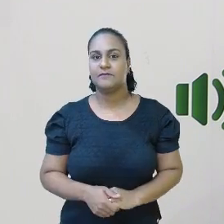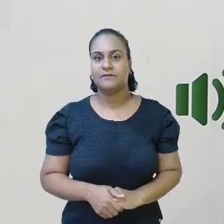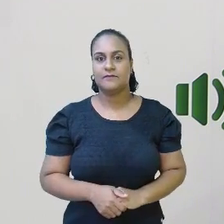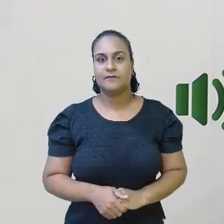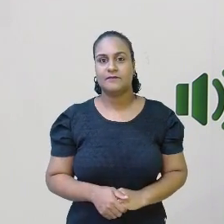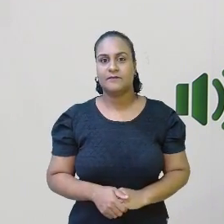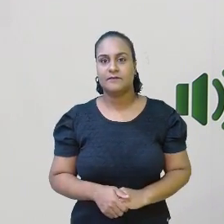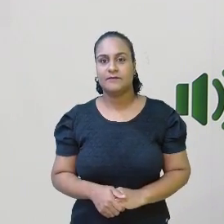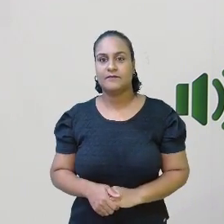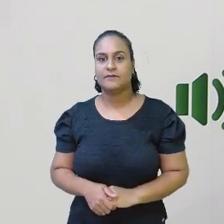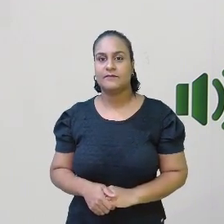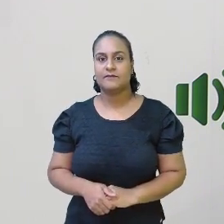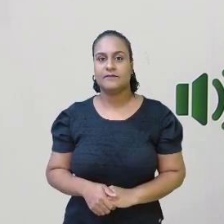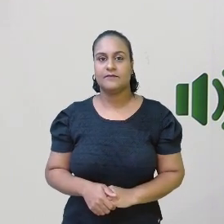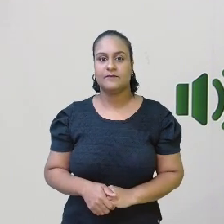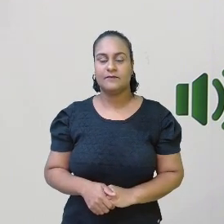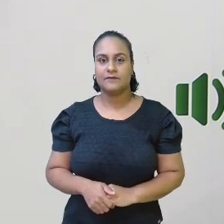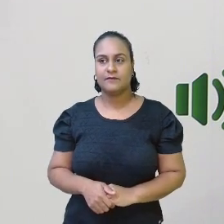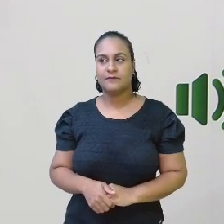eu passar.